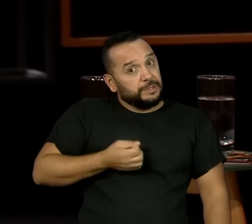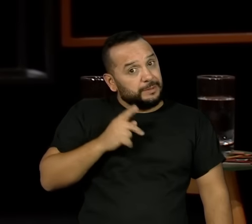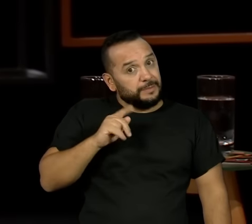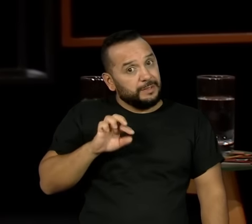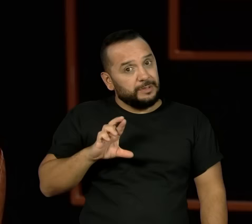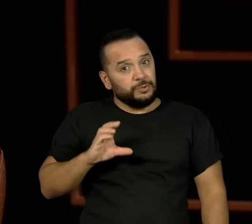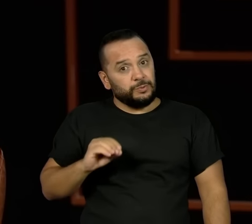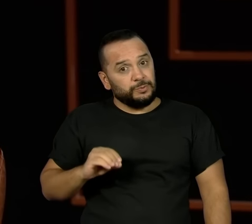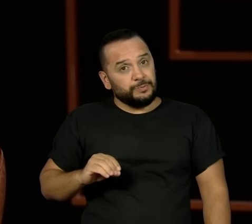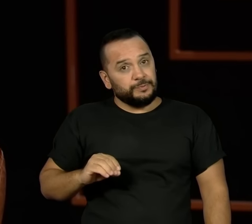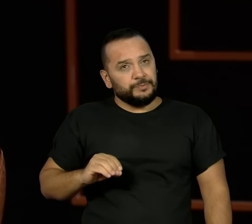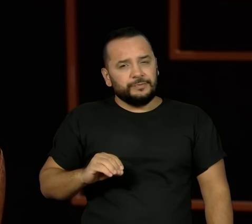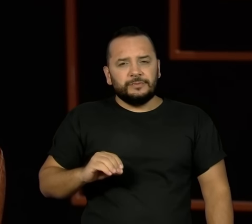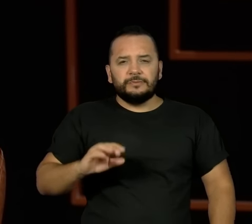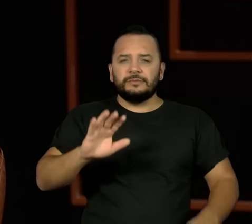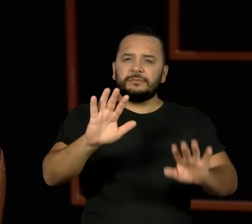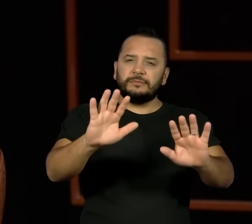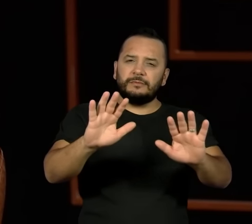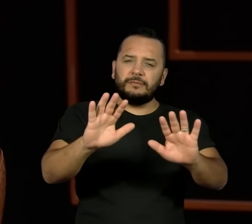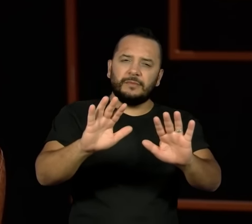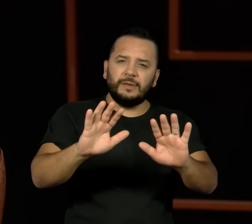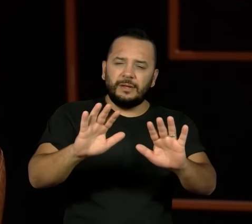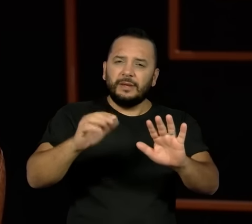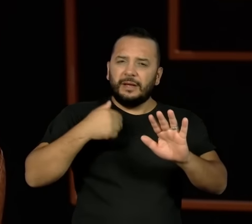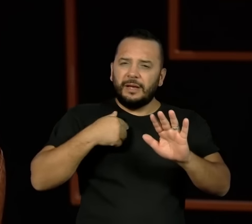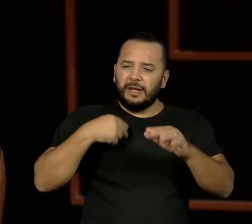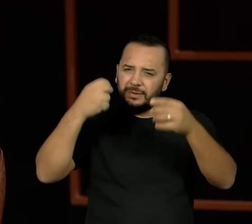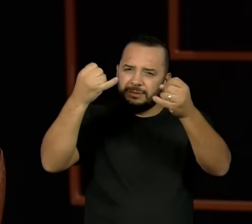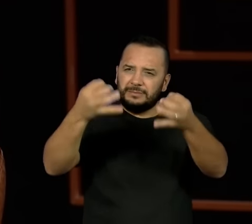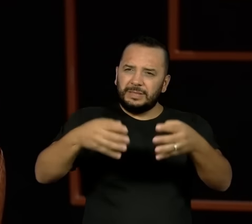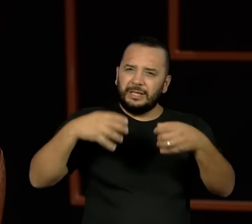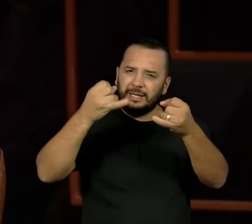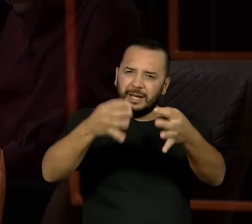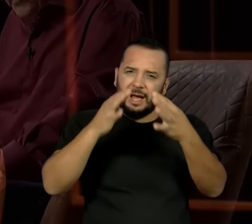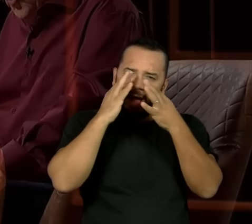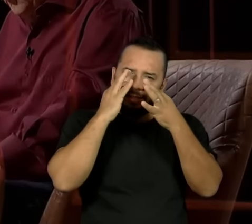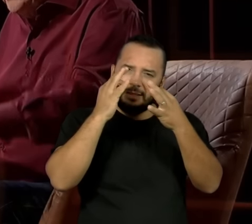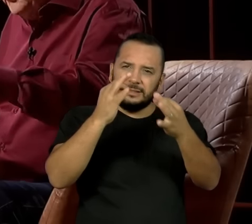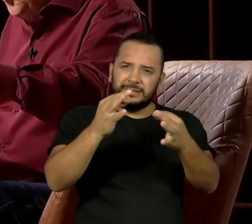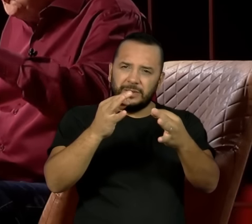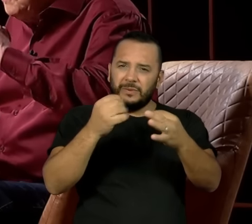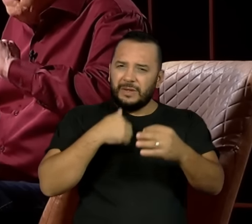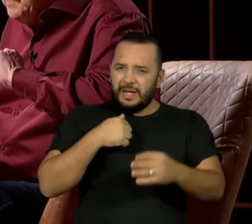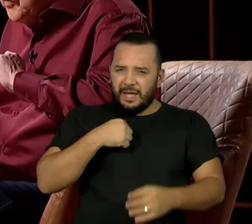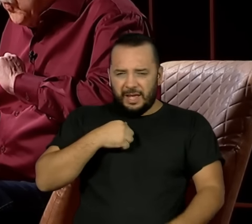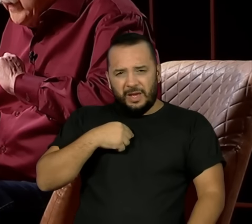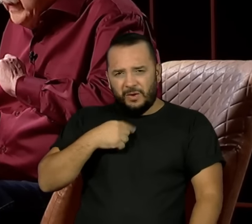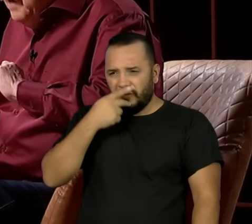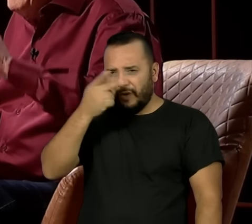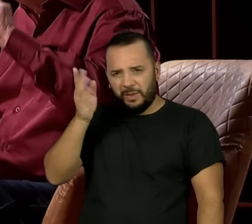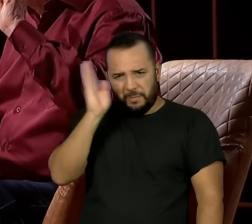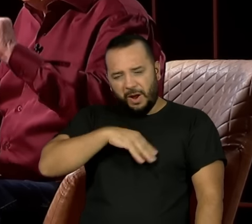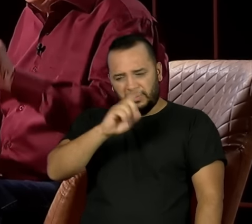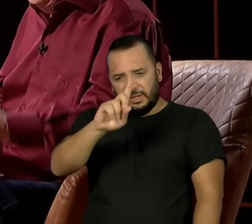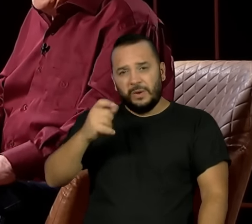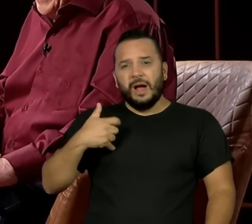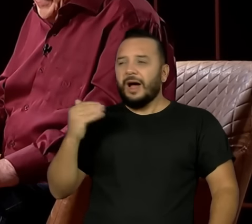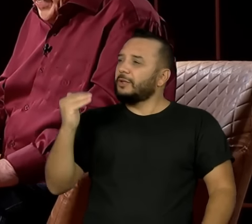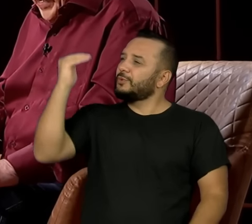Bandeira. Preste atenção no que eu digo, pois eu não falo por mal. Os adultos que me perdoem, mas